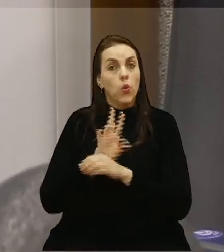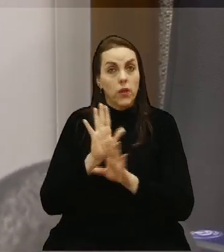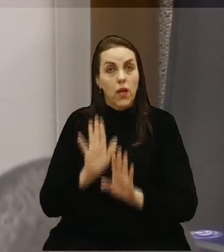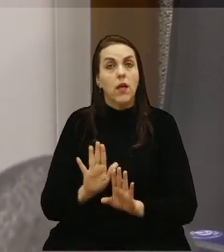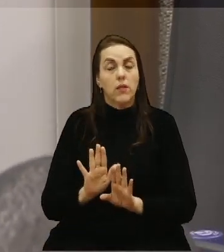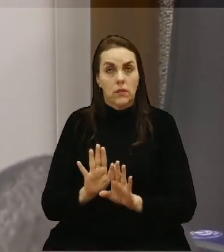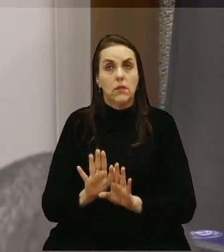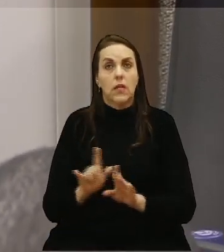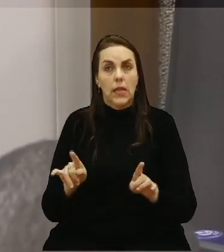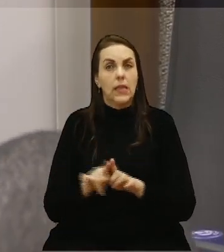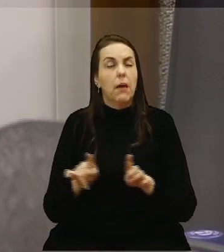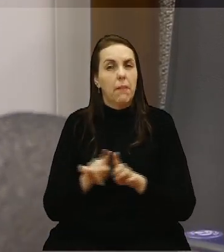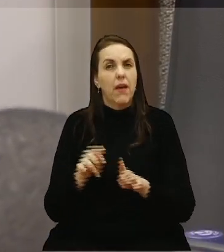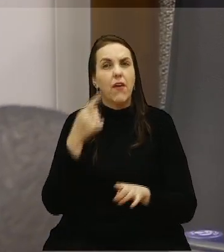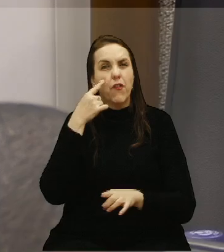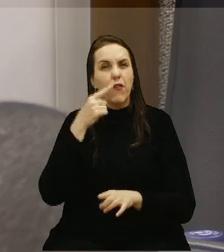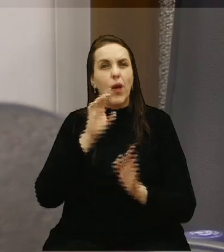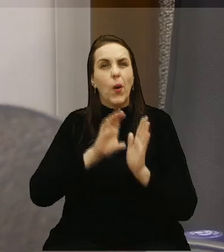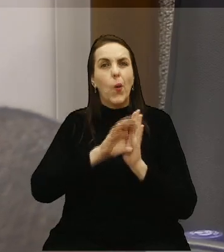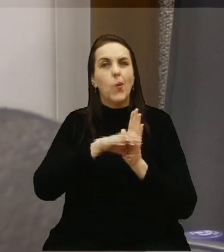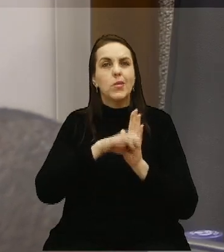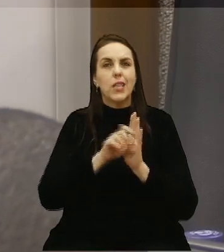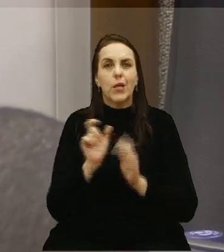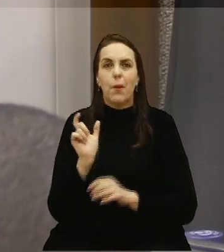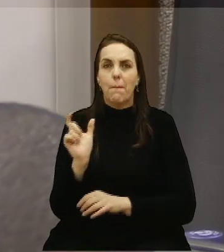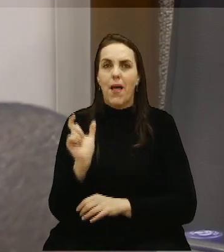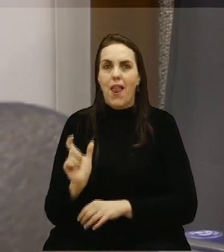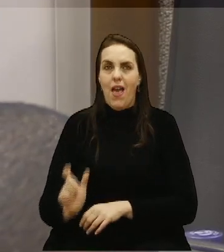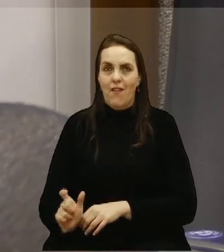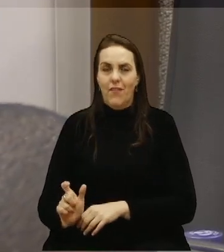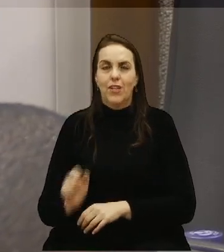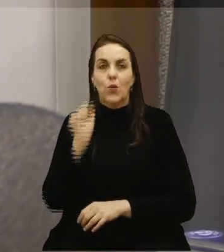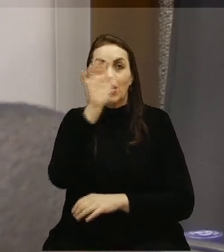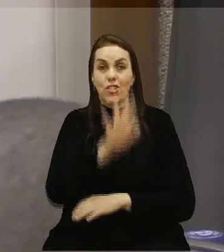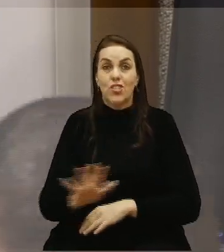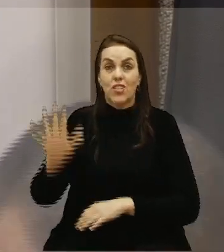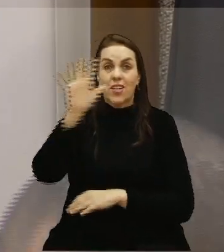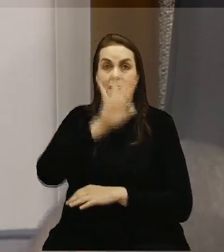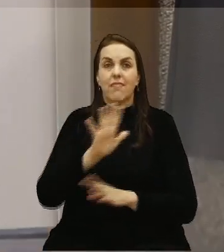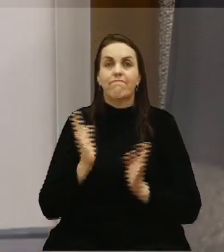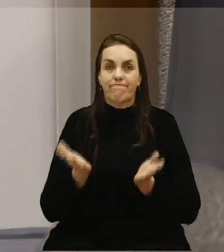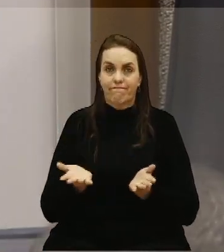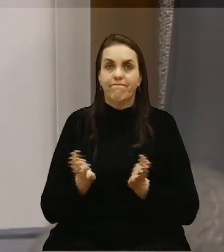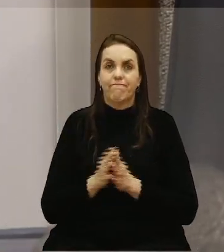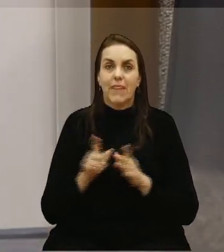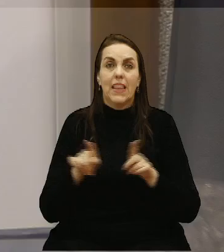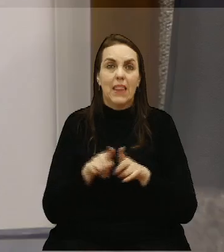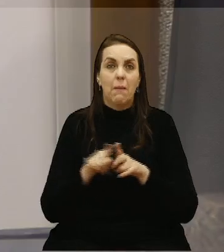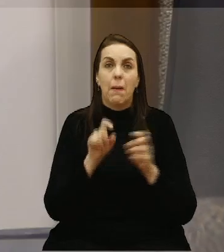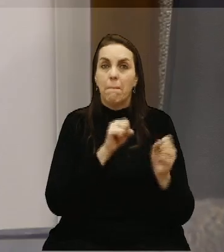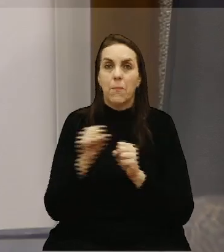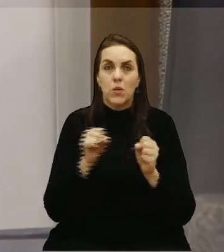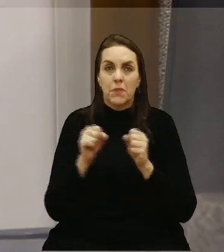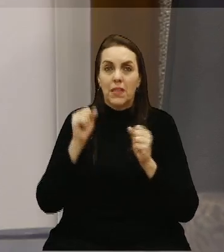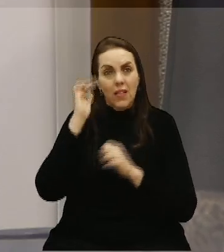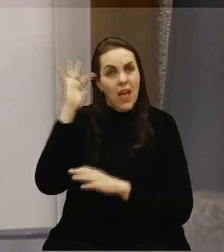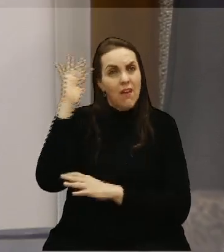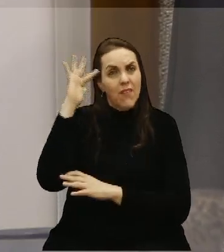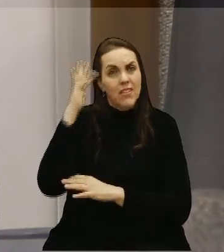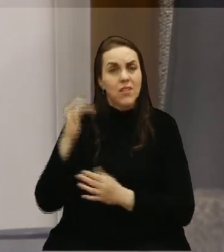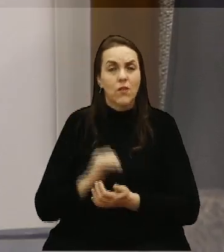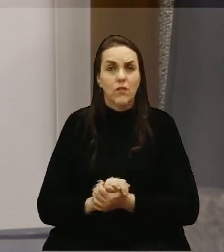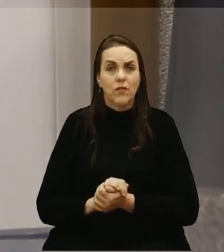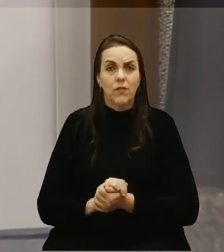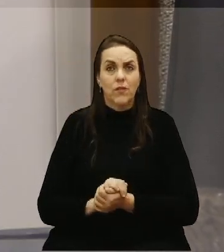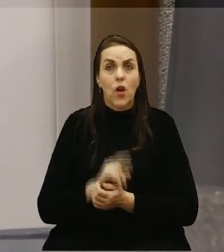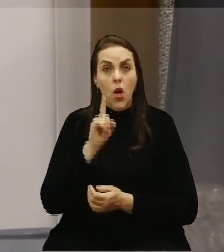gente tem que também rever esse conceito das palavras, não generalizar e ter um poder de reflexão. Olha a aula